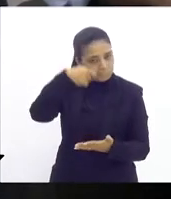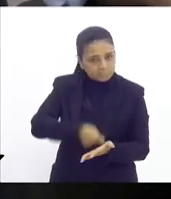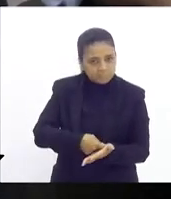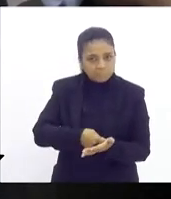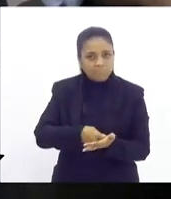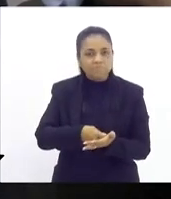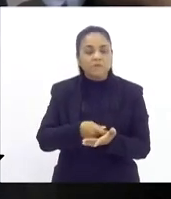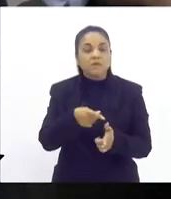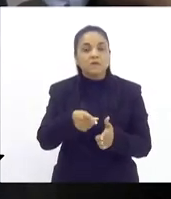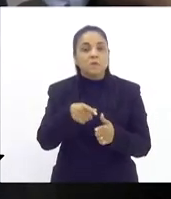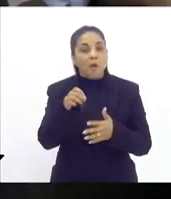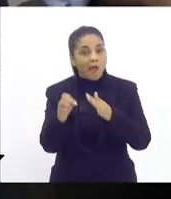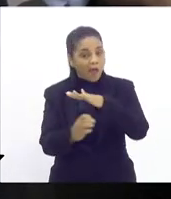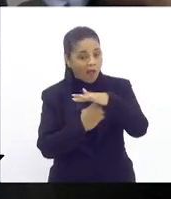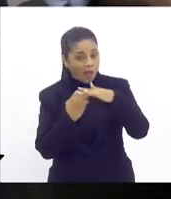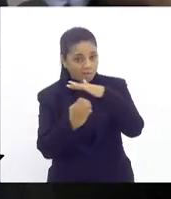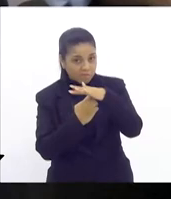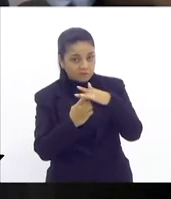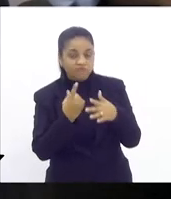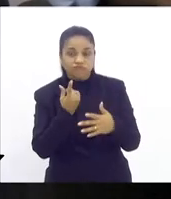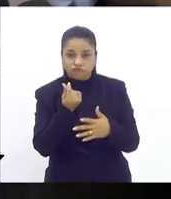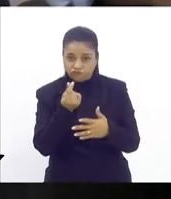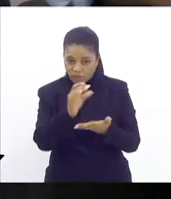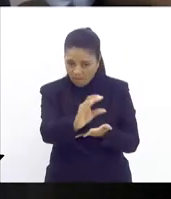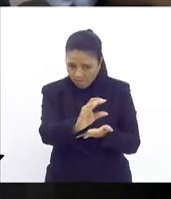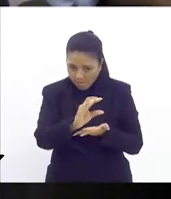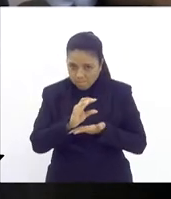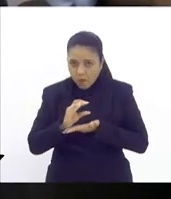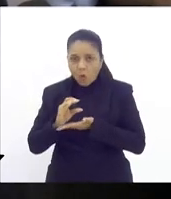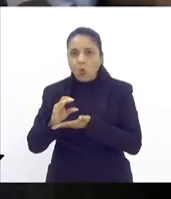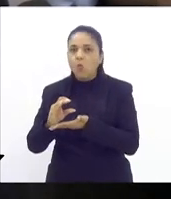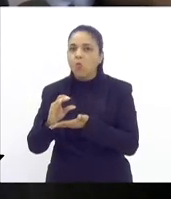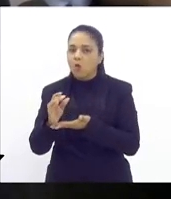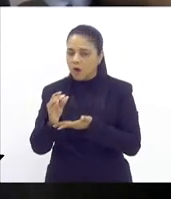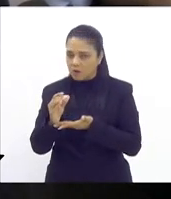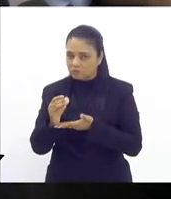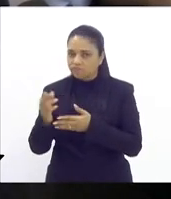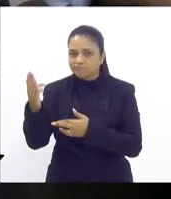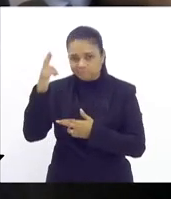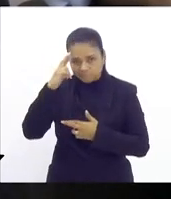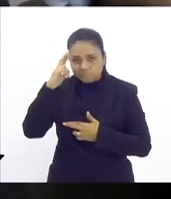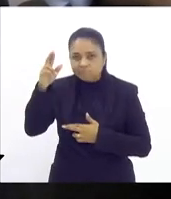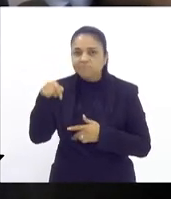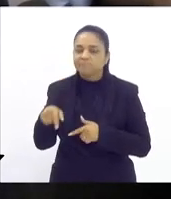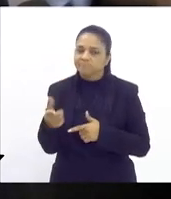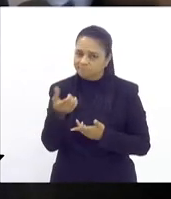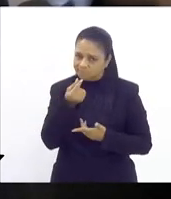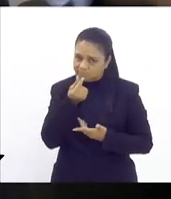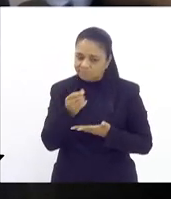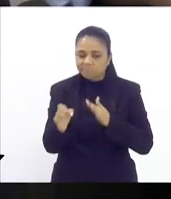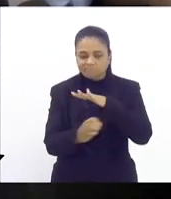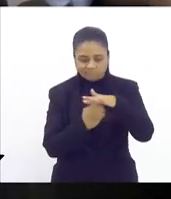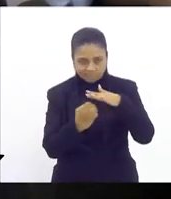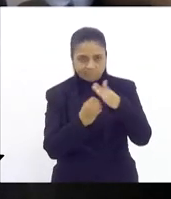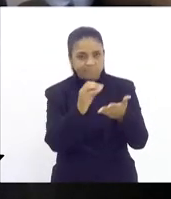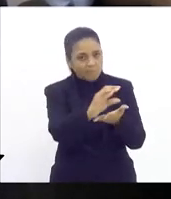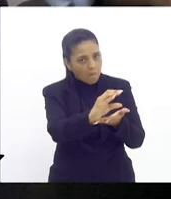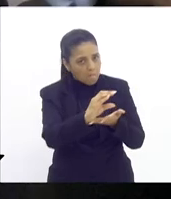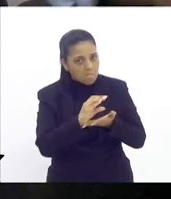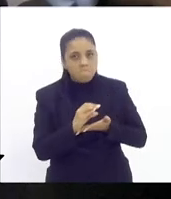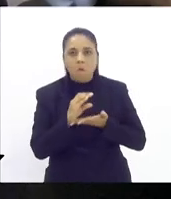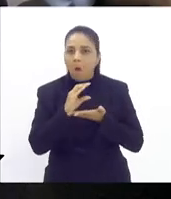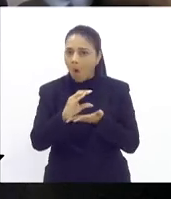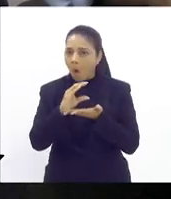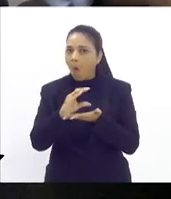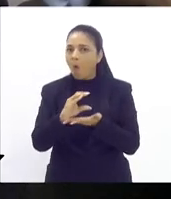é uma empresa que tá dando dinheiro uma empresa que eles estão ganhando os donos dos proprietários os acionistas estão ganhando dinheiro vocês terem uma